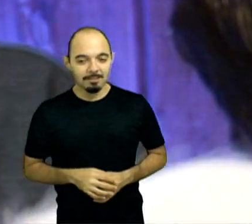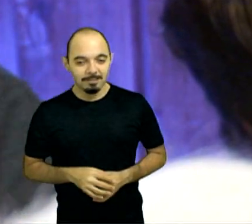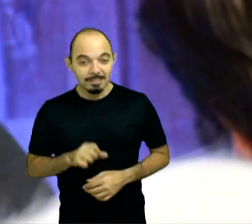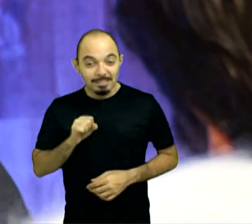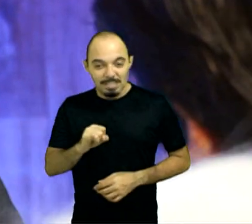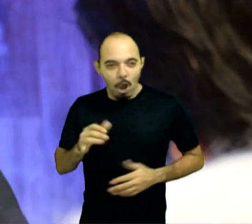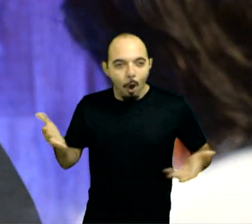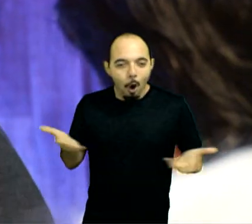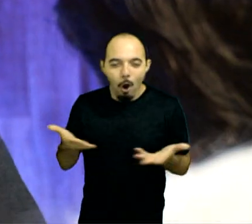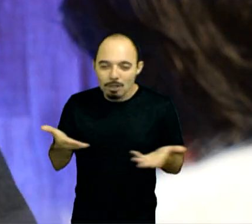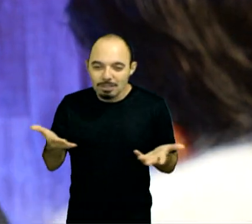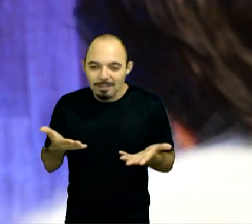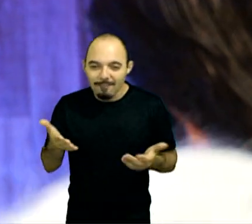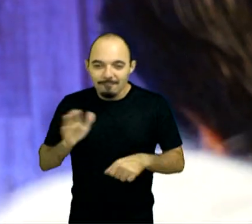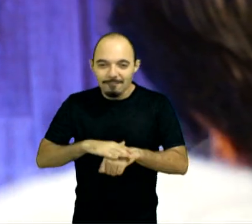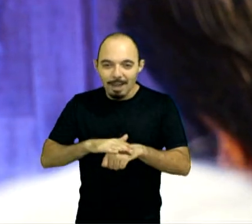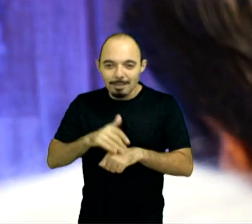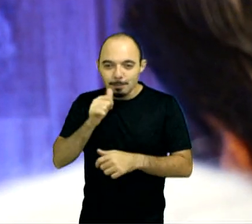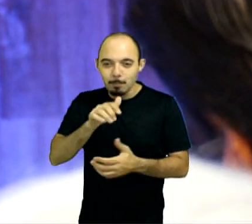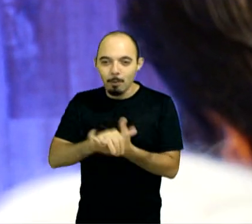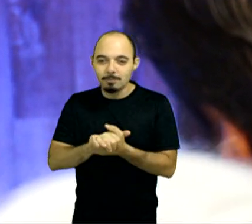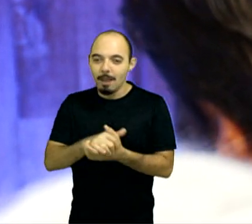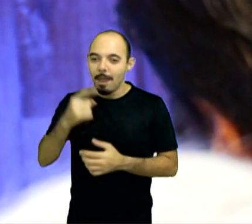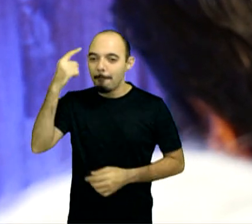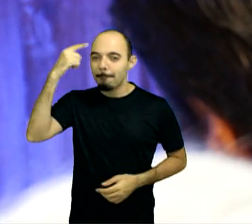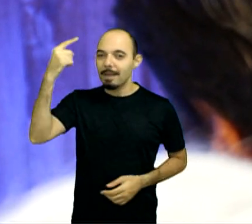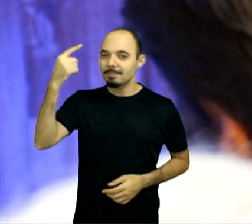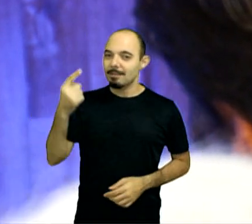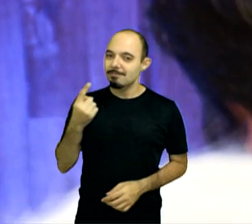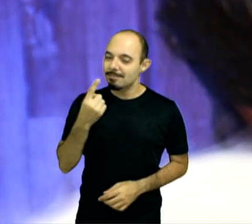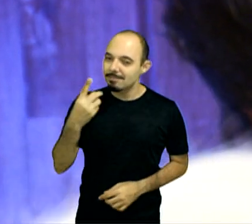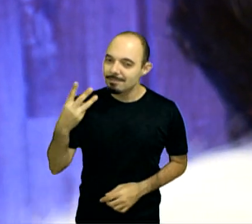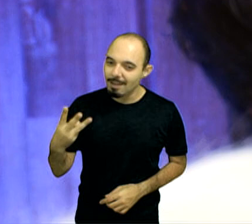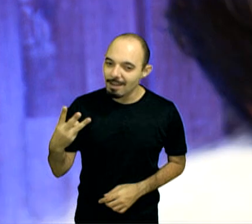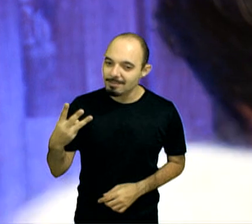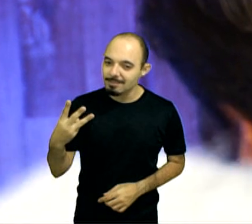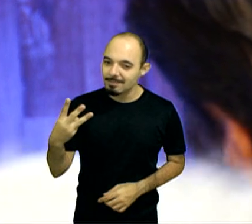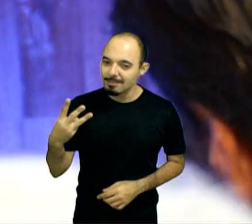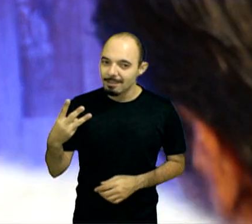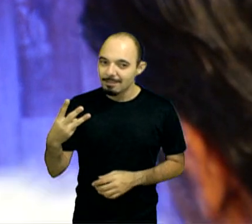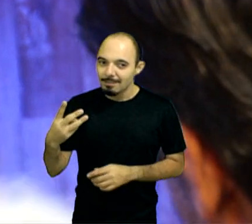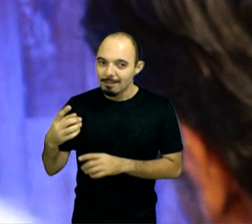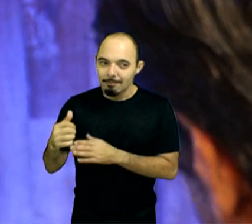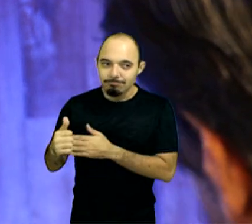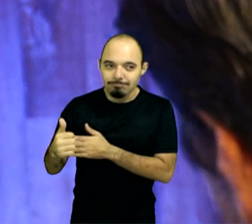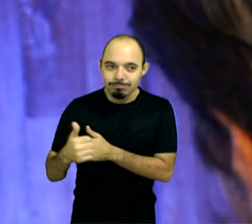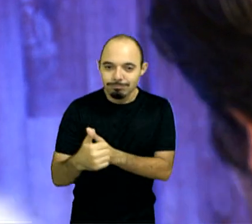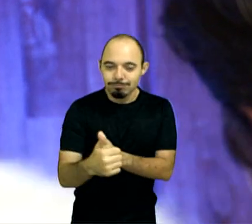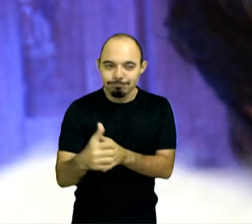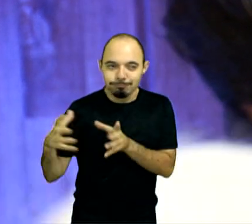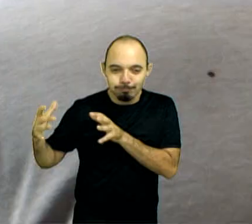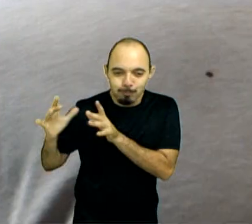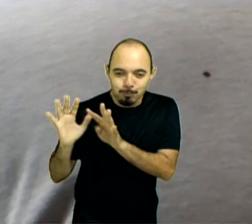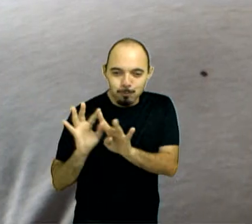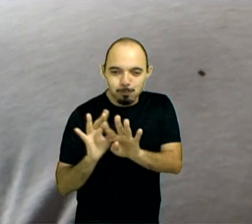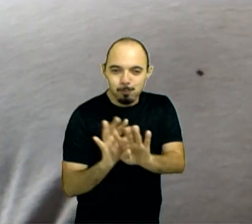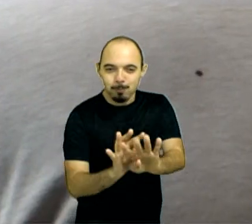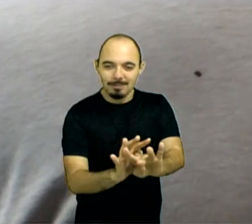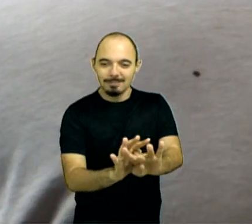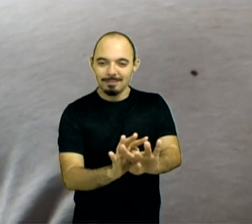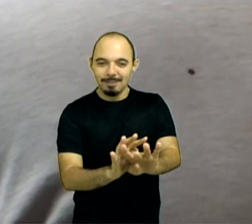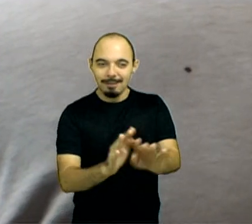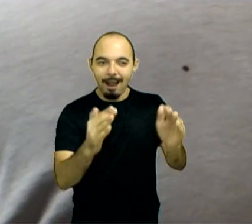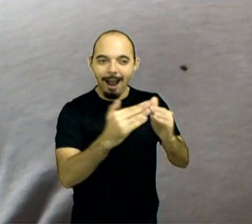13. Mas ele estava levando para dentro da sua casa bênção. Ele estava levando para dentro da sua casa